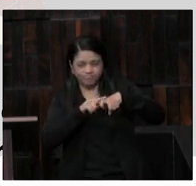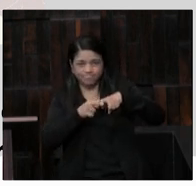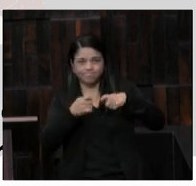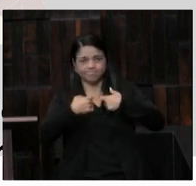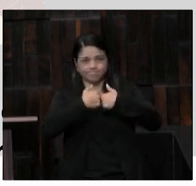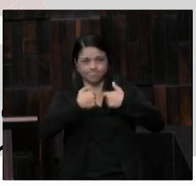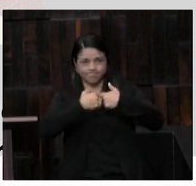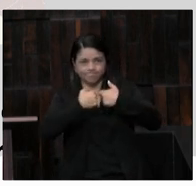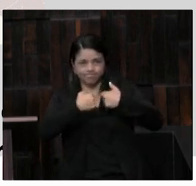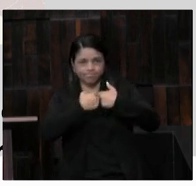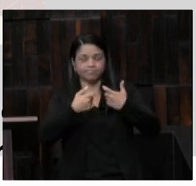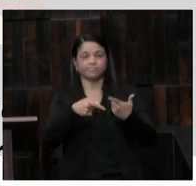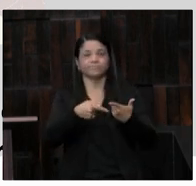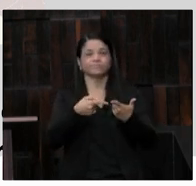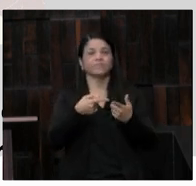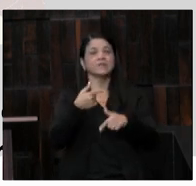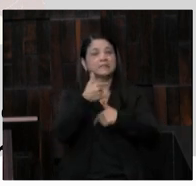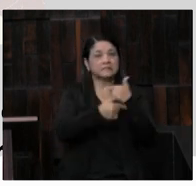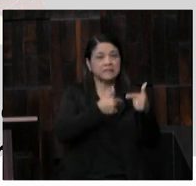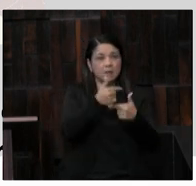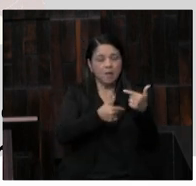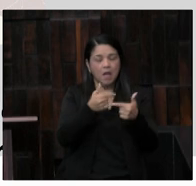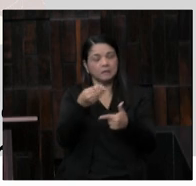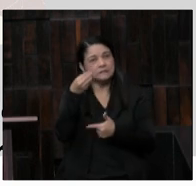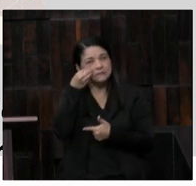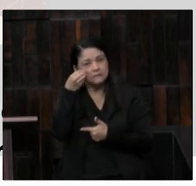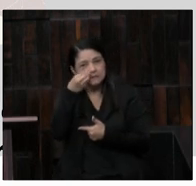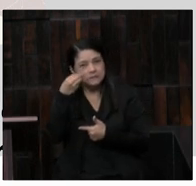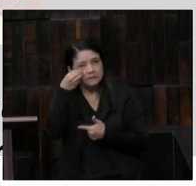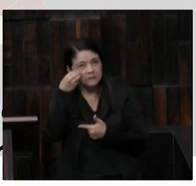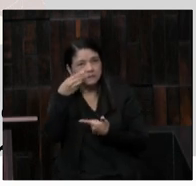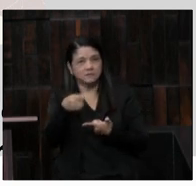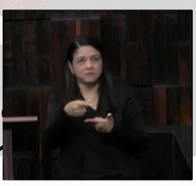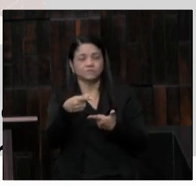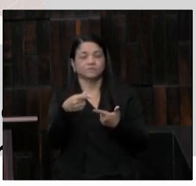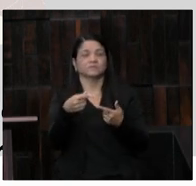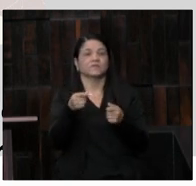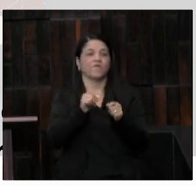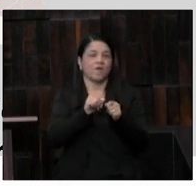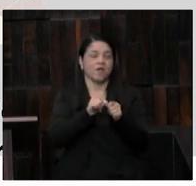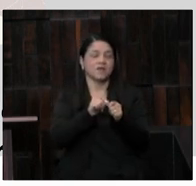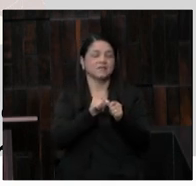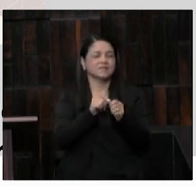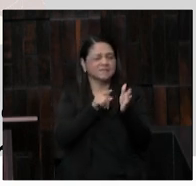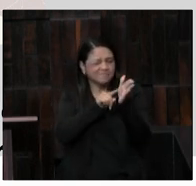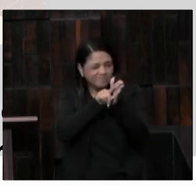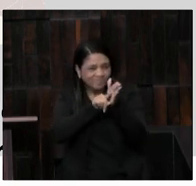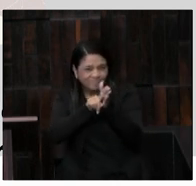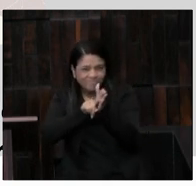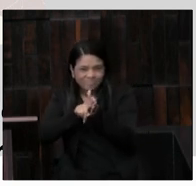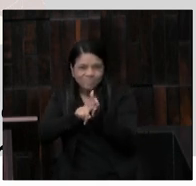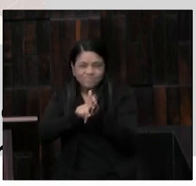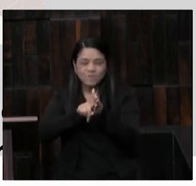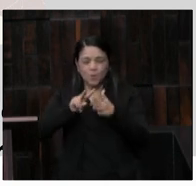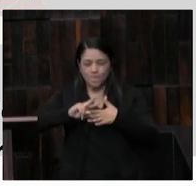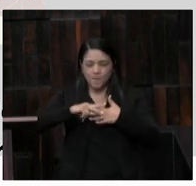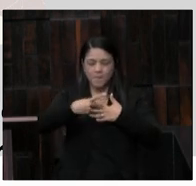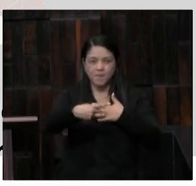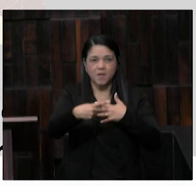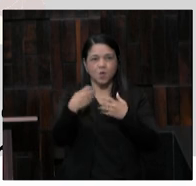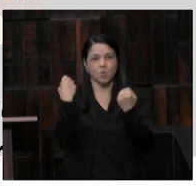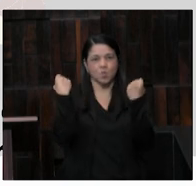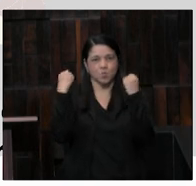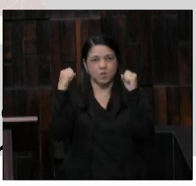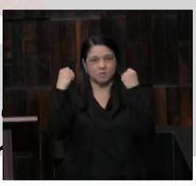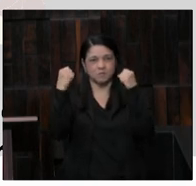também temos alguns trabalhos experimentais que a gente faz, que, no momento, a gente está investigando o efeito do exercício